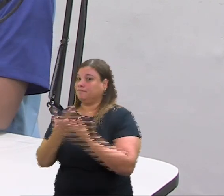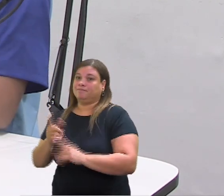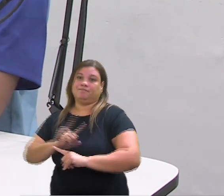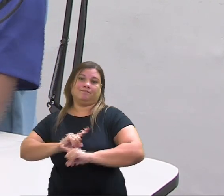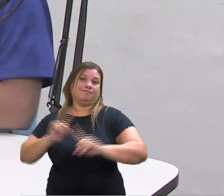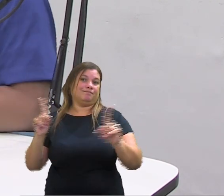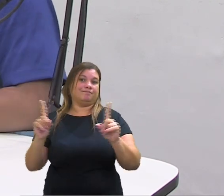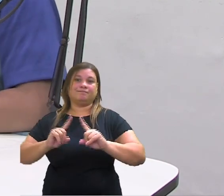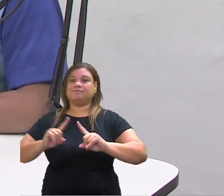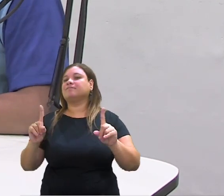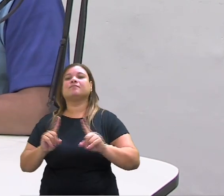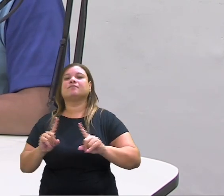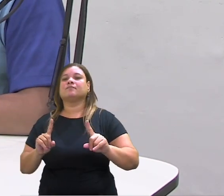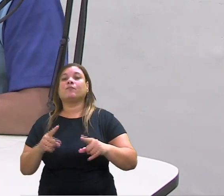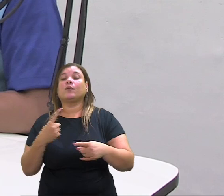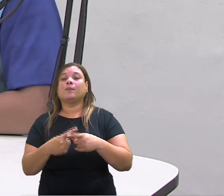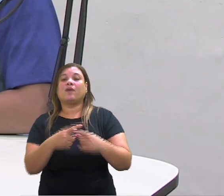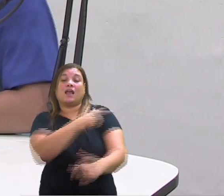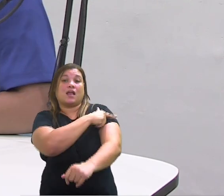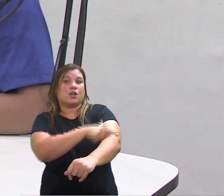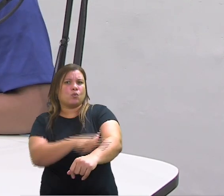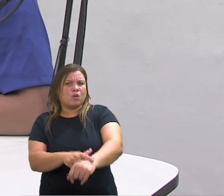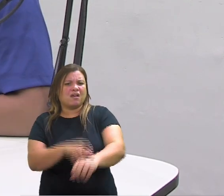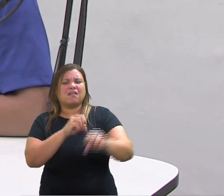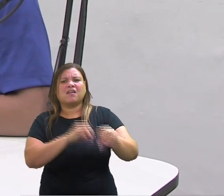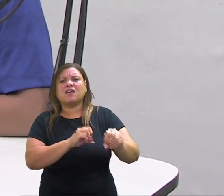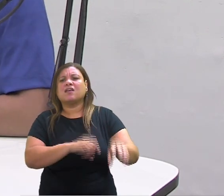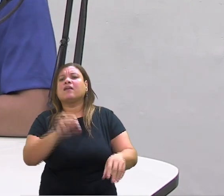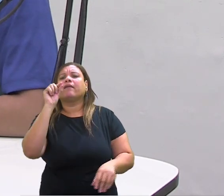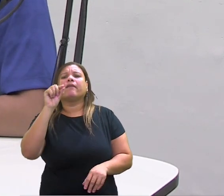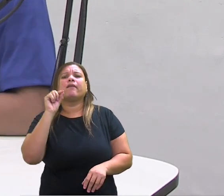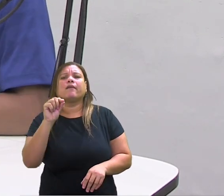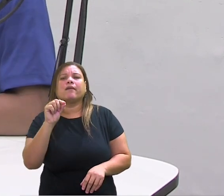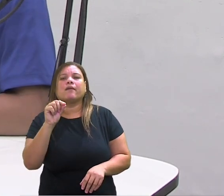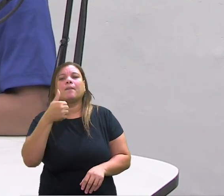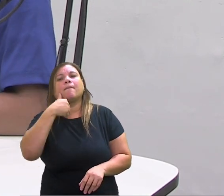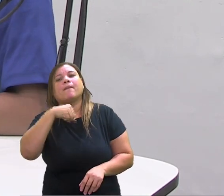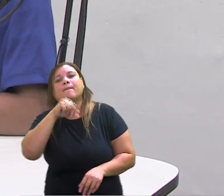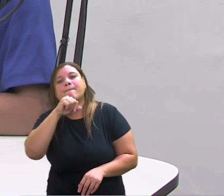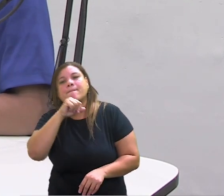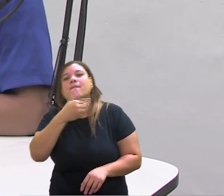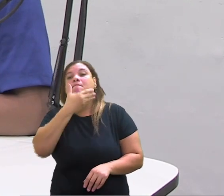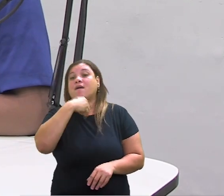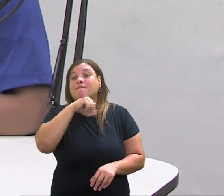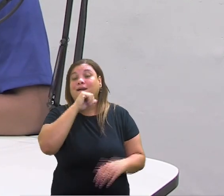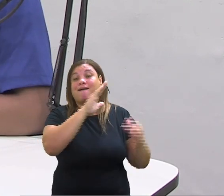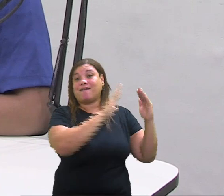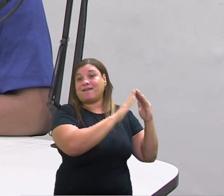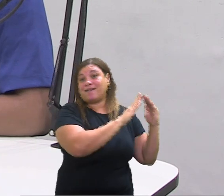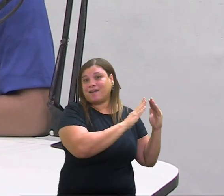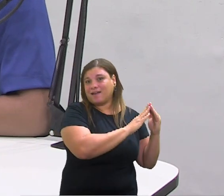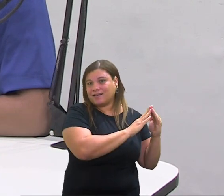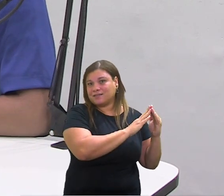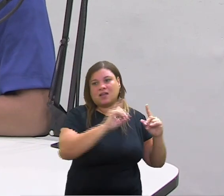é os pais que têm que manter, não é um professor. Um professor não precisa ensinar uma criança a dar